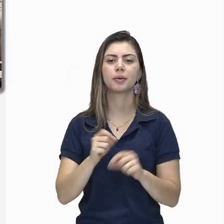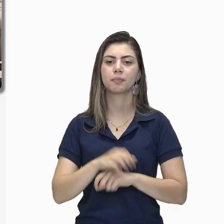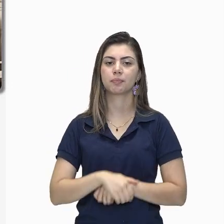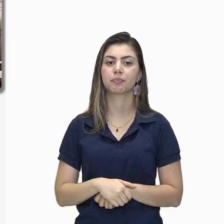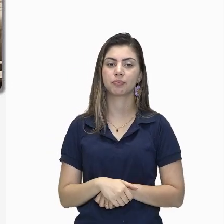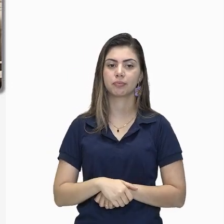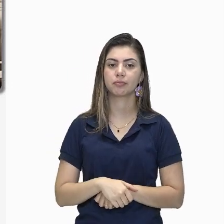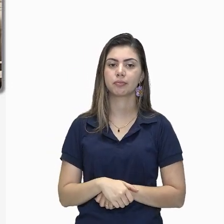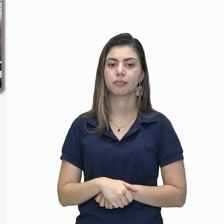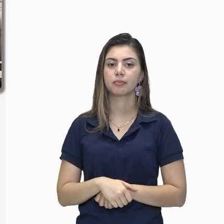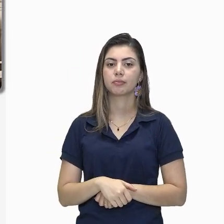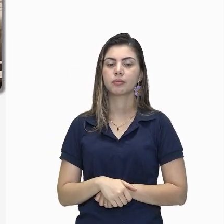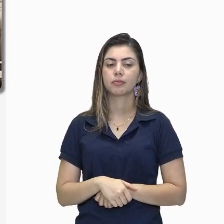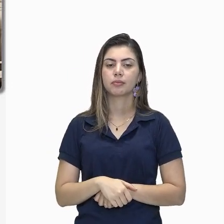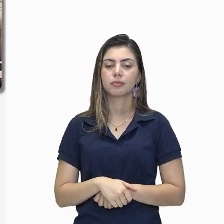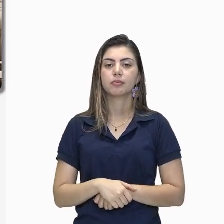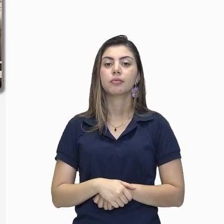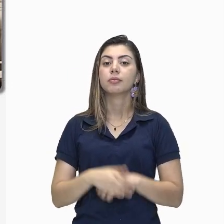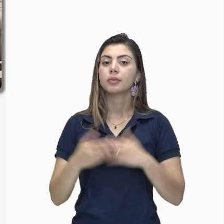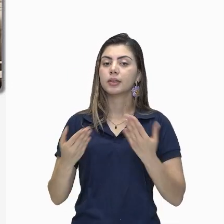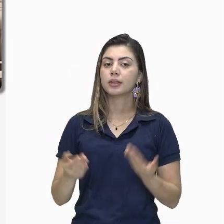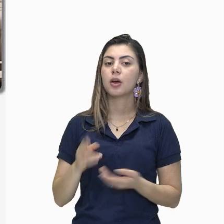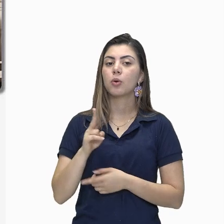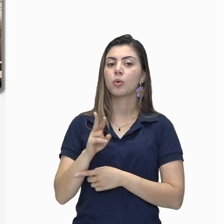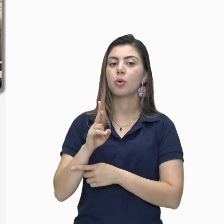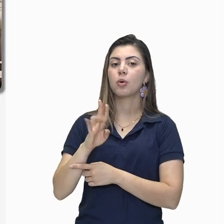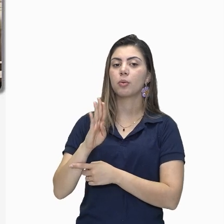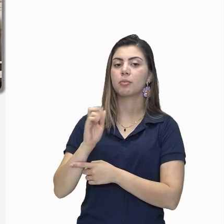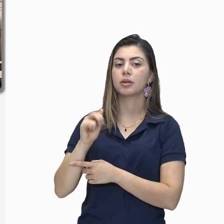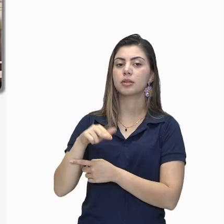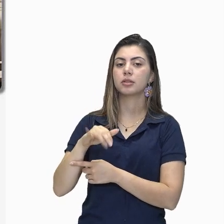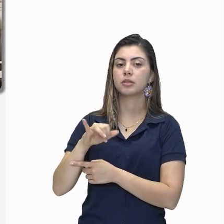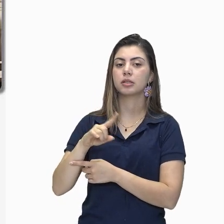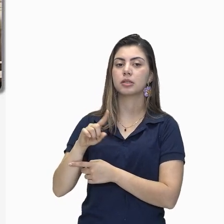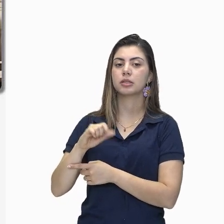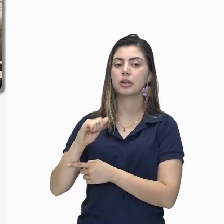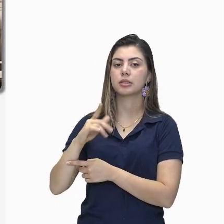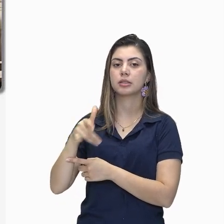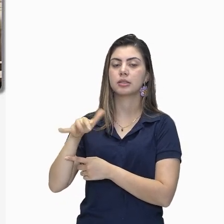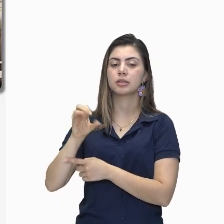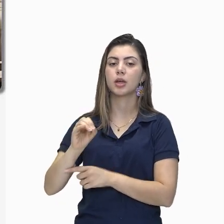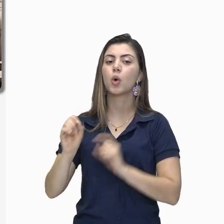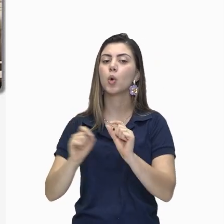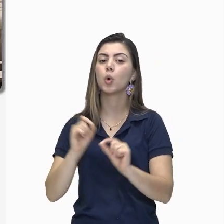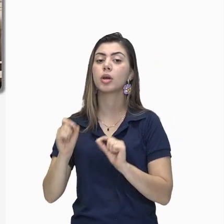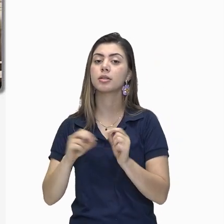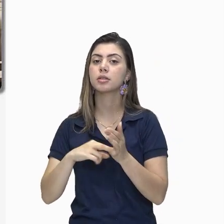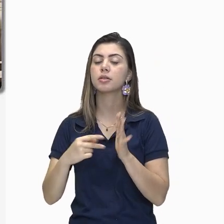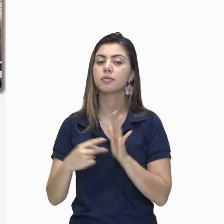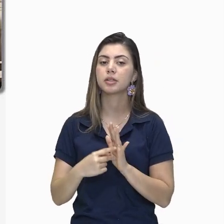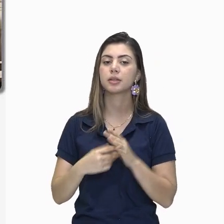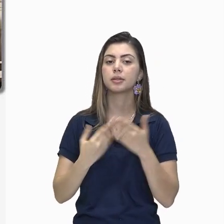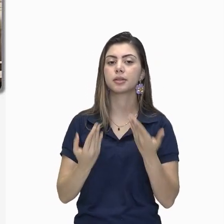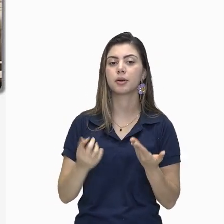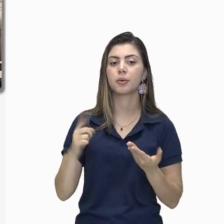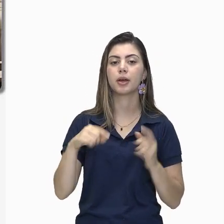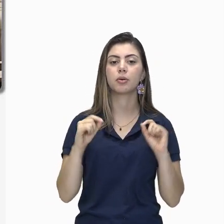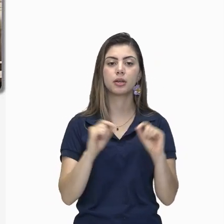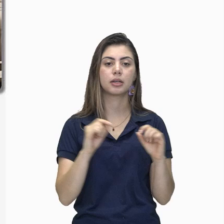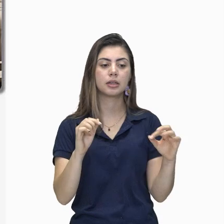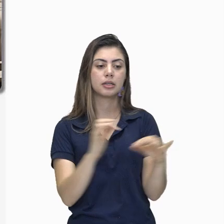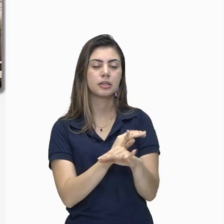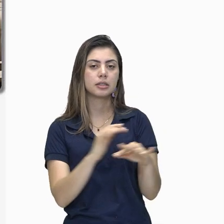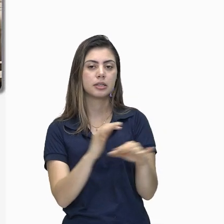um processo, né, de crescimento e expansão das áreas urbanas.